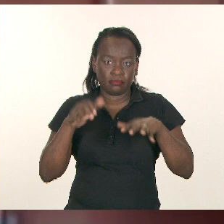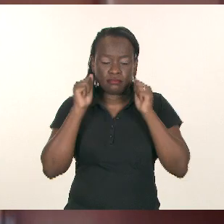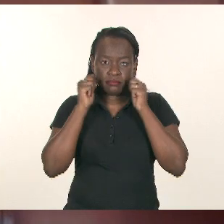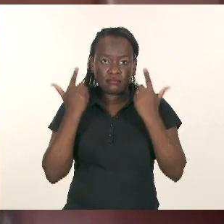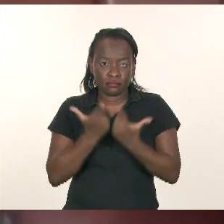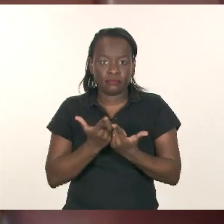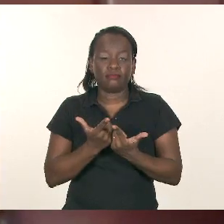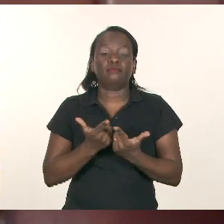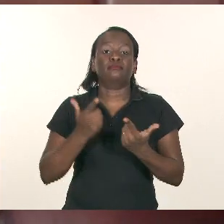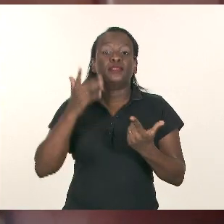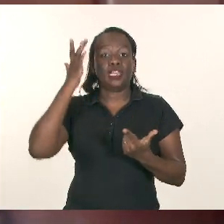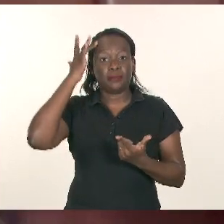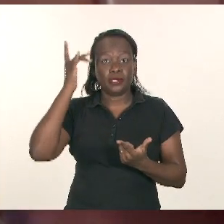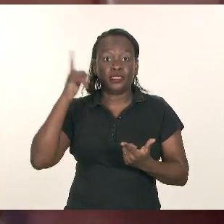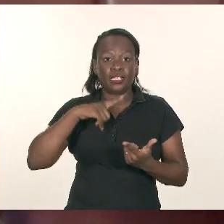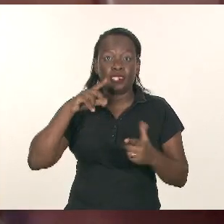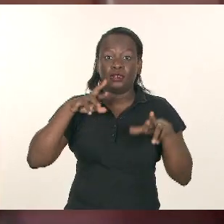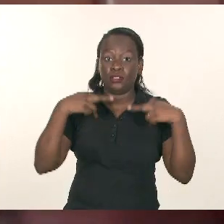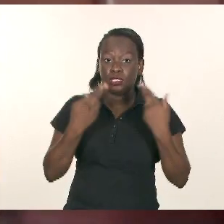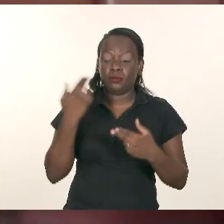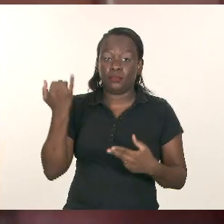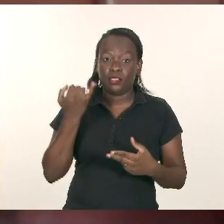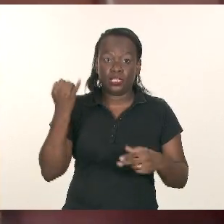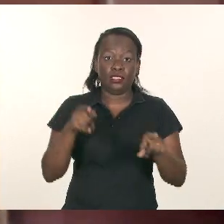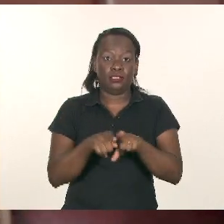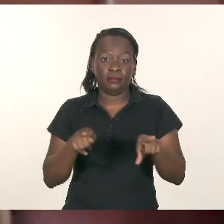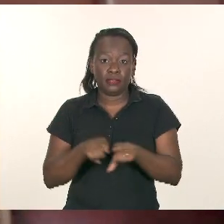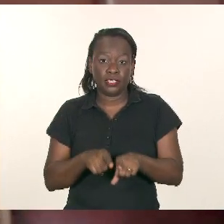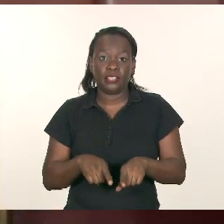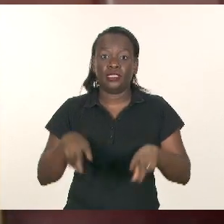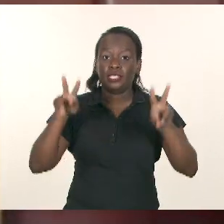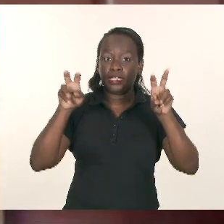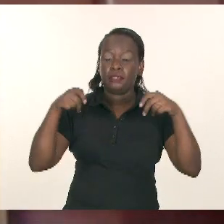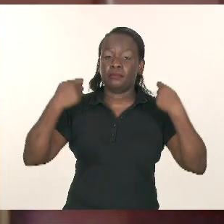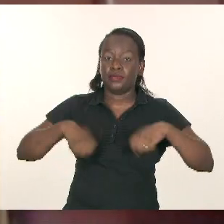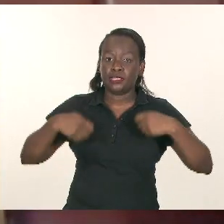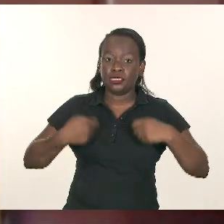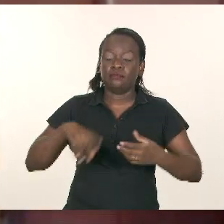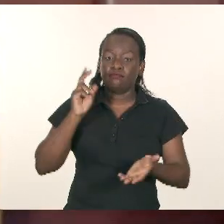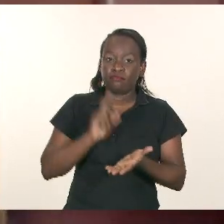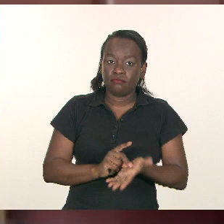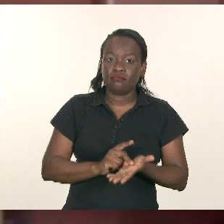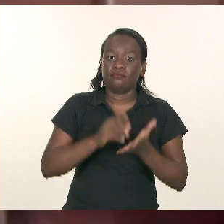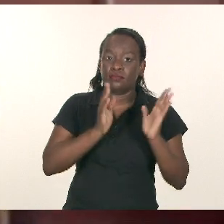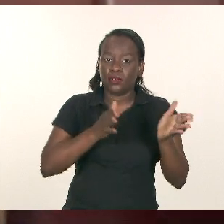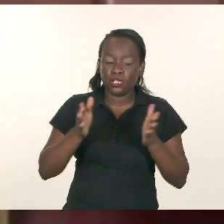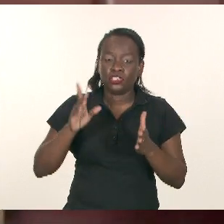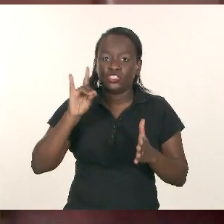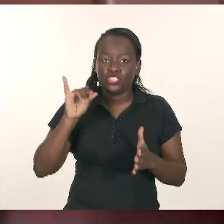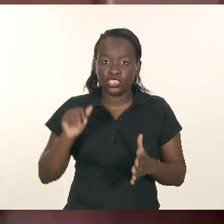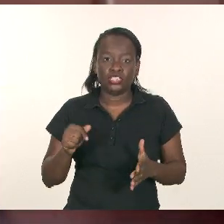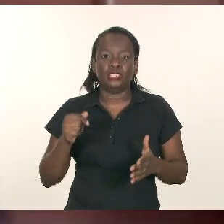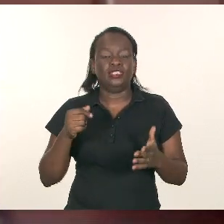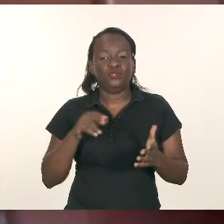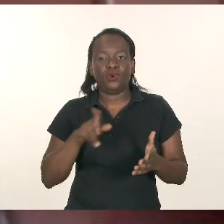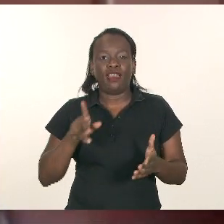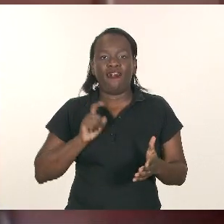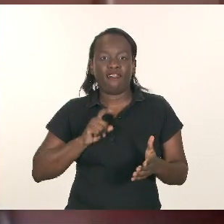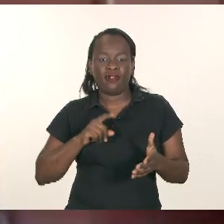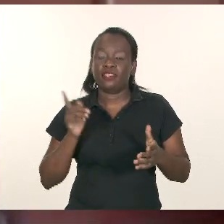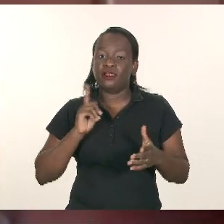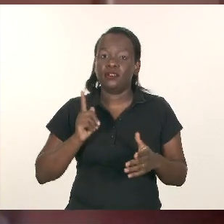Assembleia Legislativa. Amanhã teremos uma audiência importante também. Esse tema precisa, de fato, estar na ordem do dia, sem trocadilho,